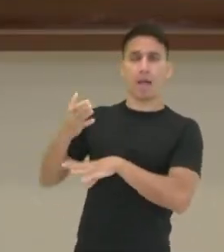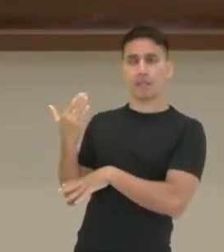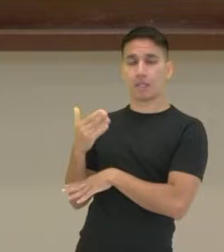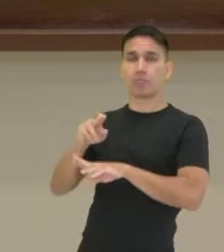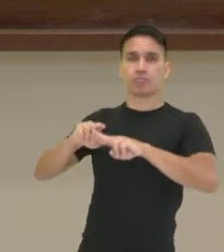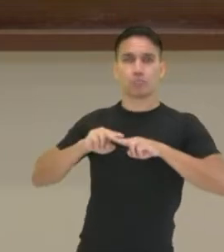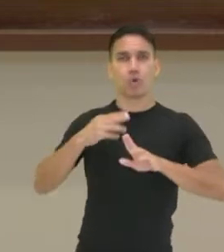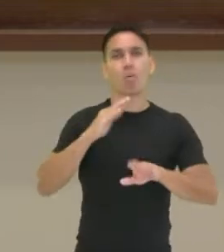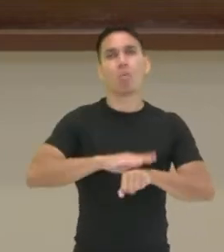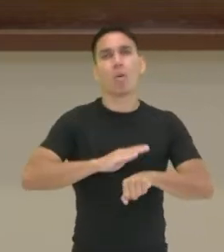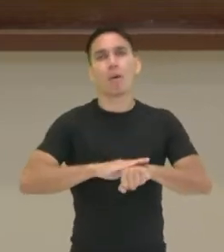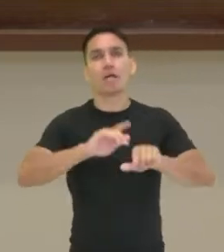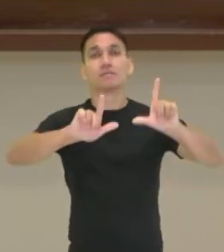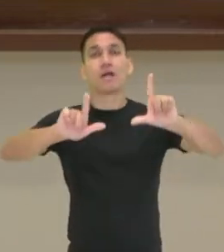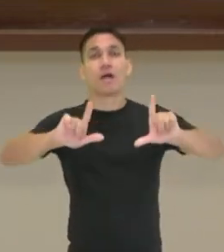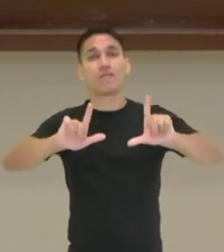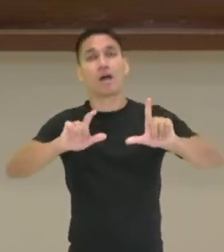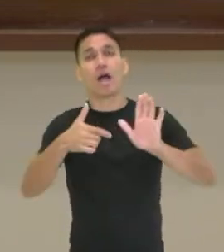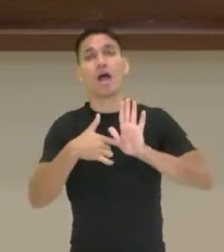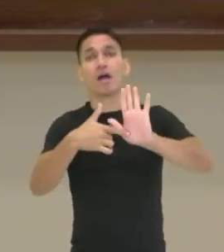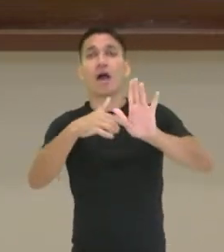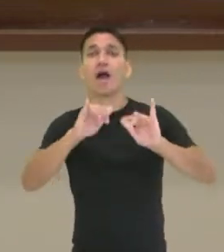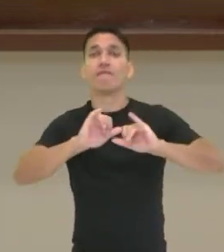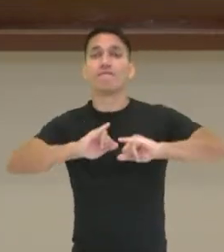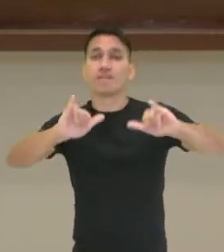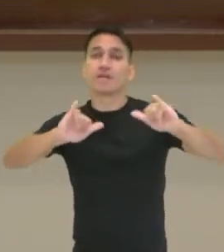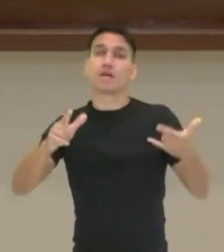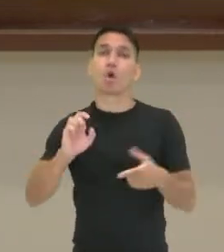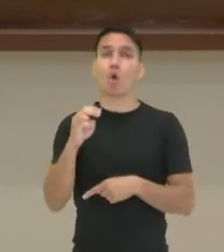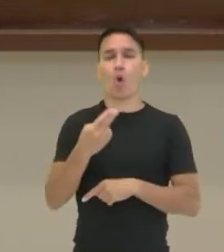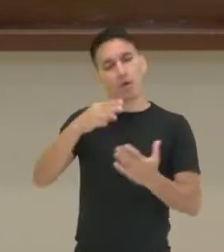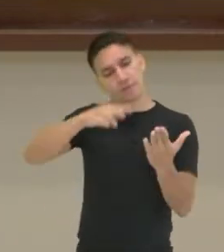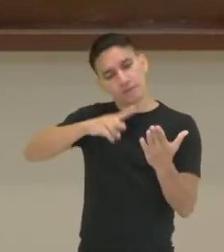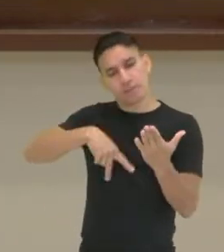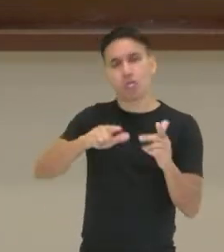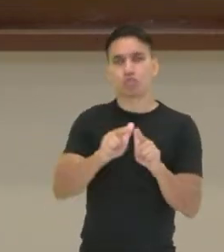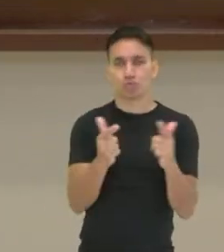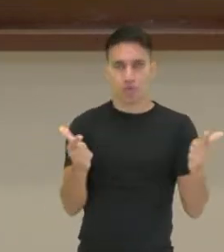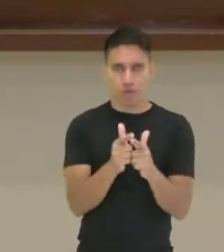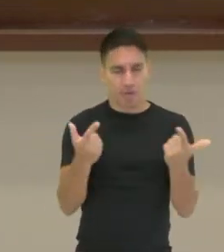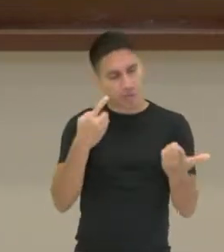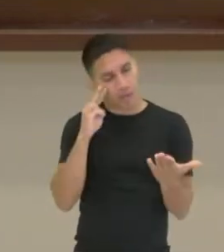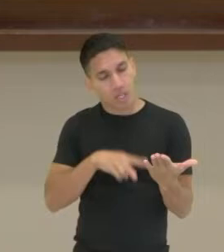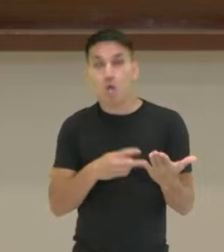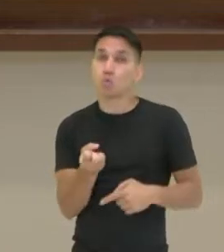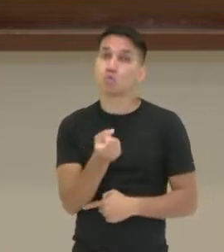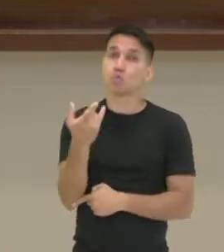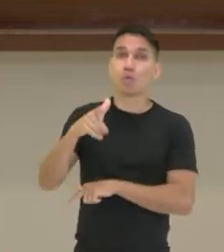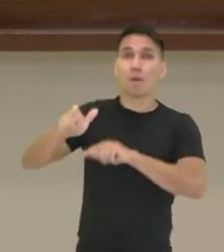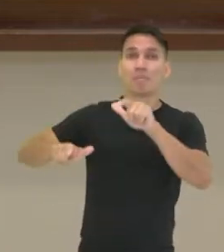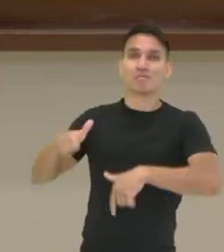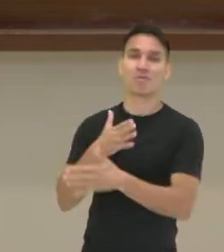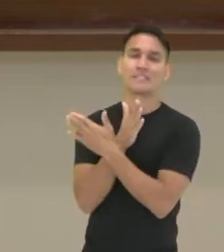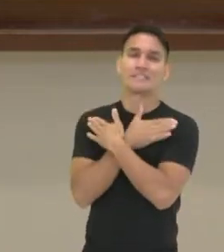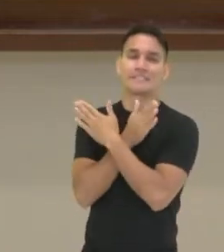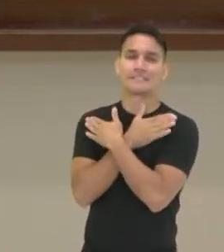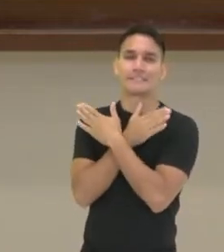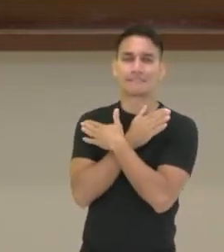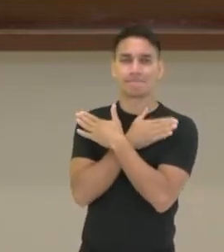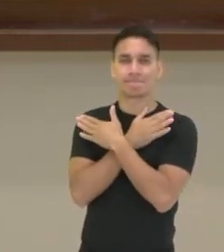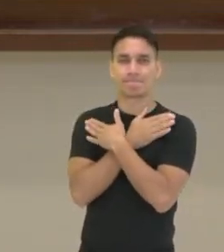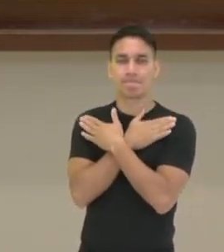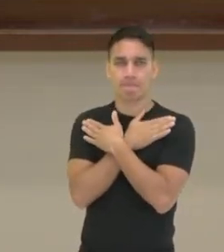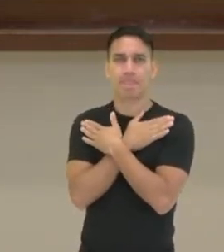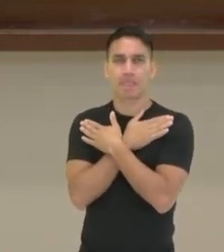televisão noticia ou você lê em algum jornal sobre o número de pessoas desempregadas